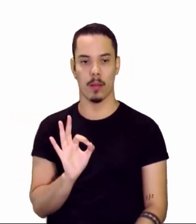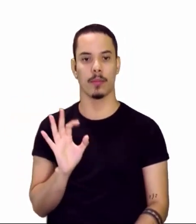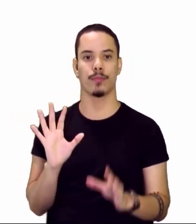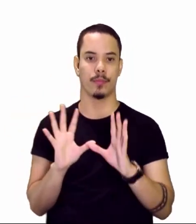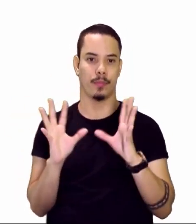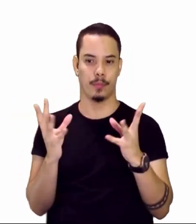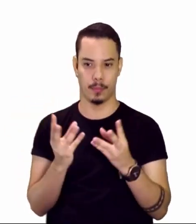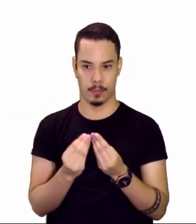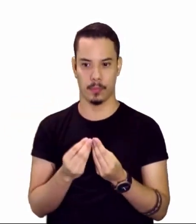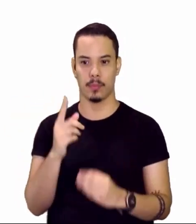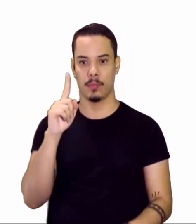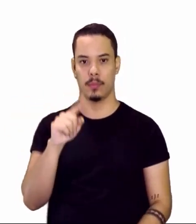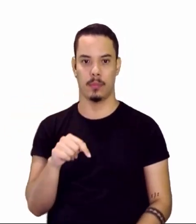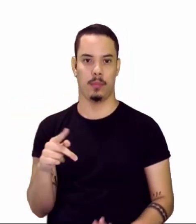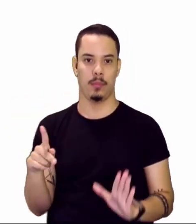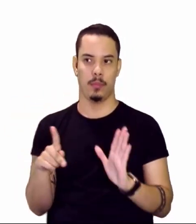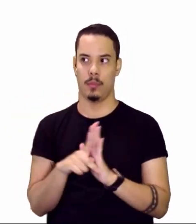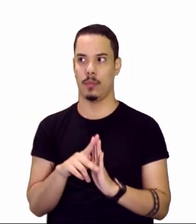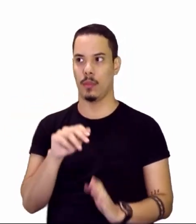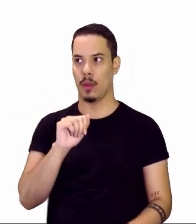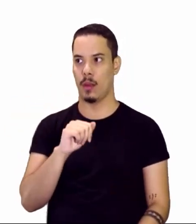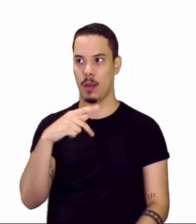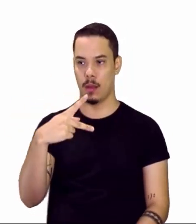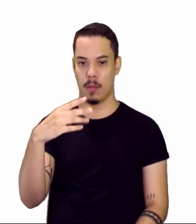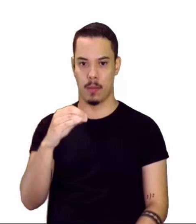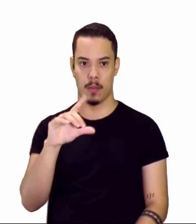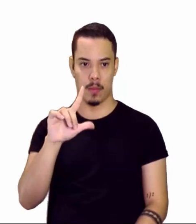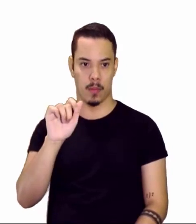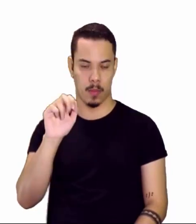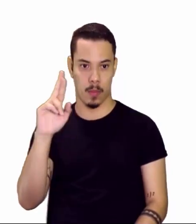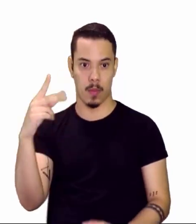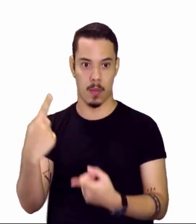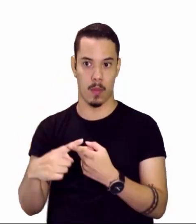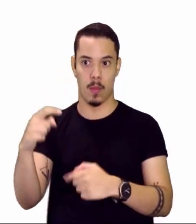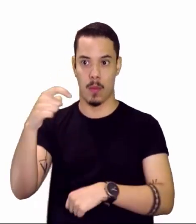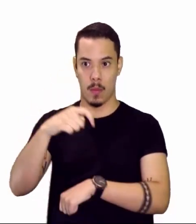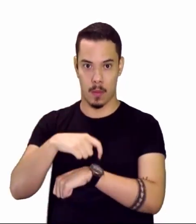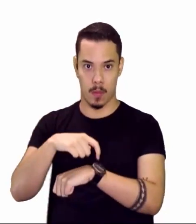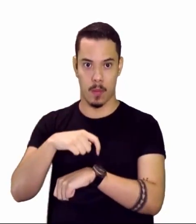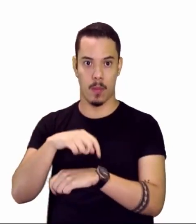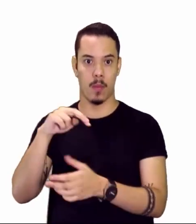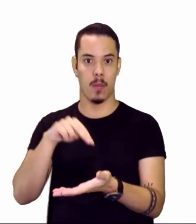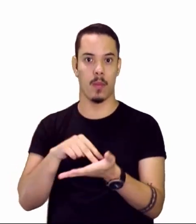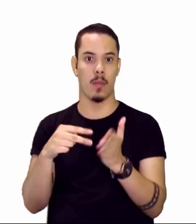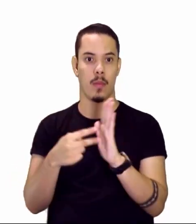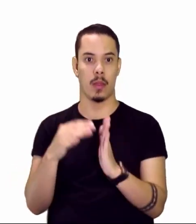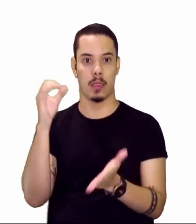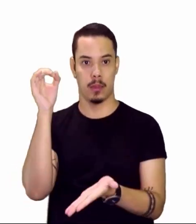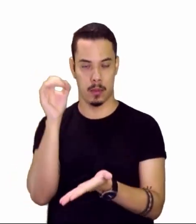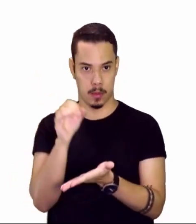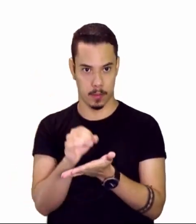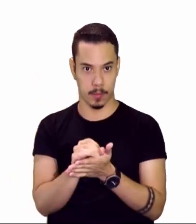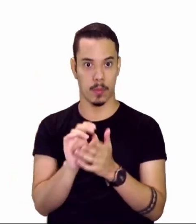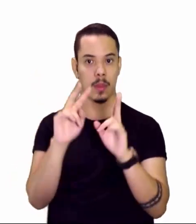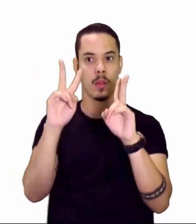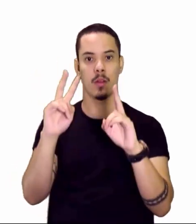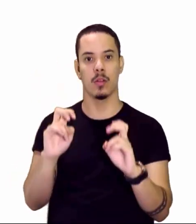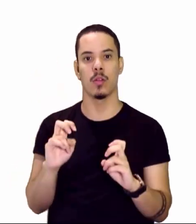molécula é considerada apolar, porque o momento de polo se torna 0. Sobre